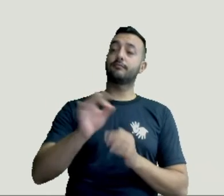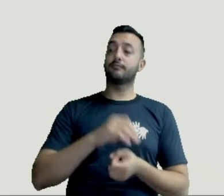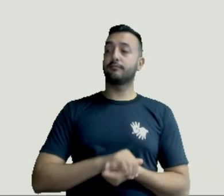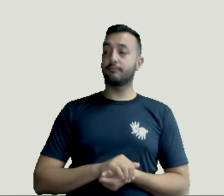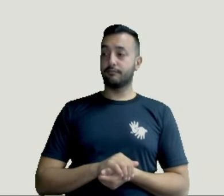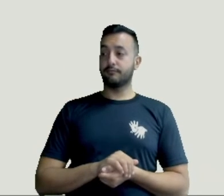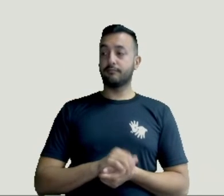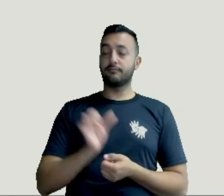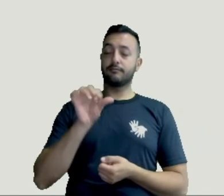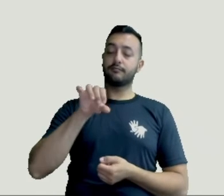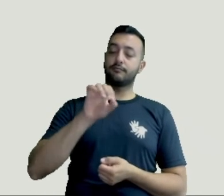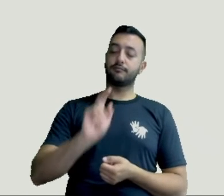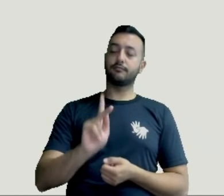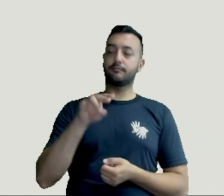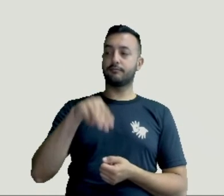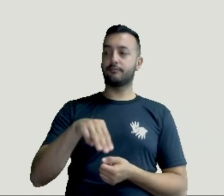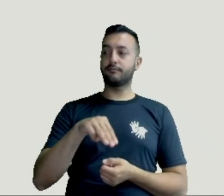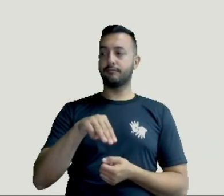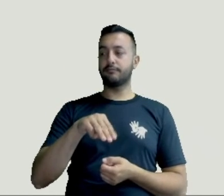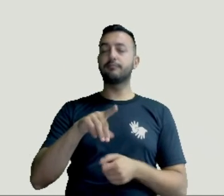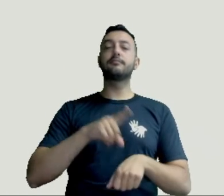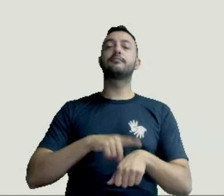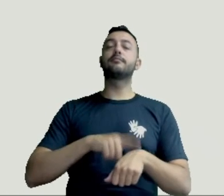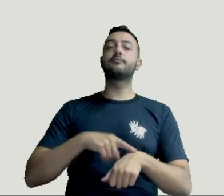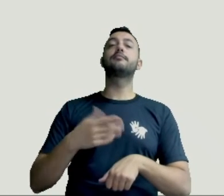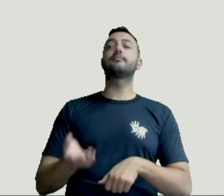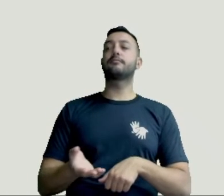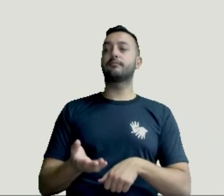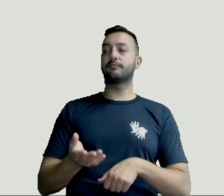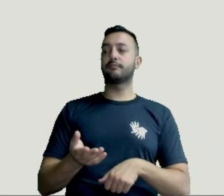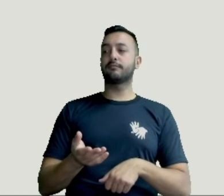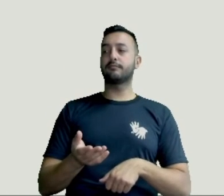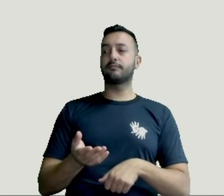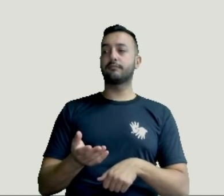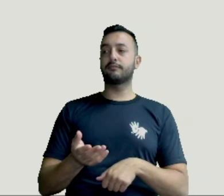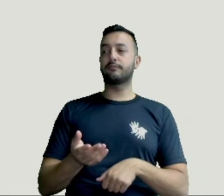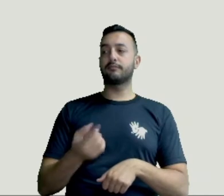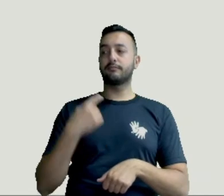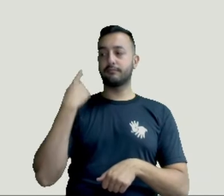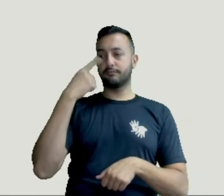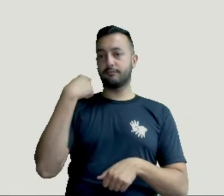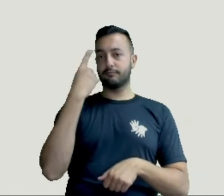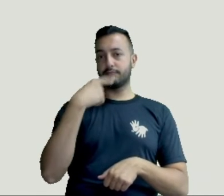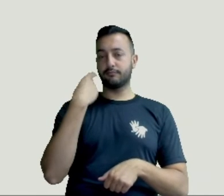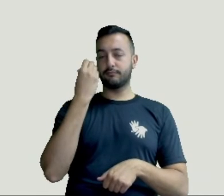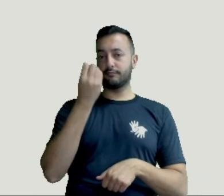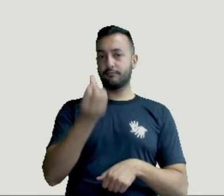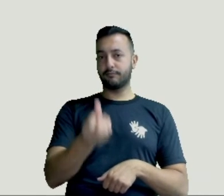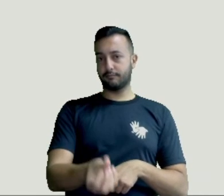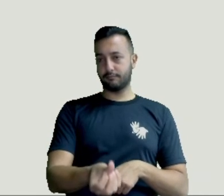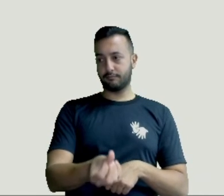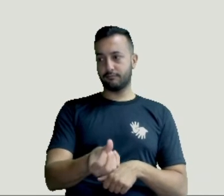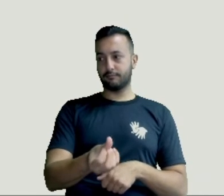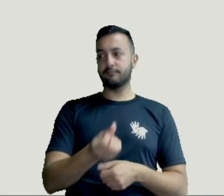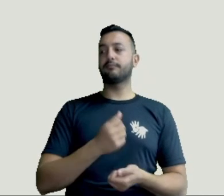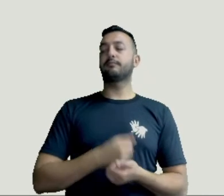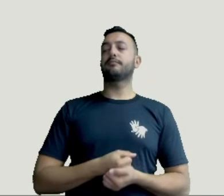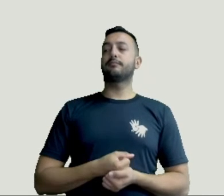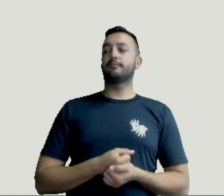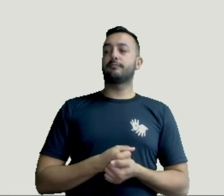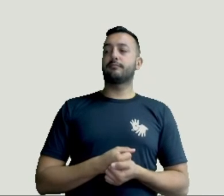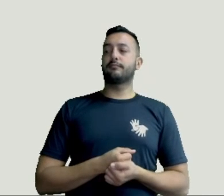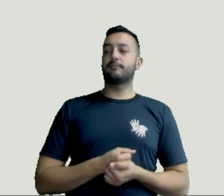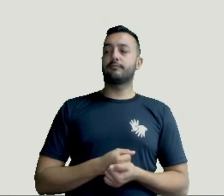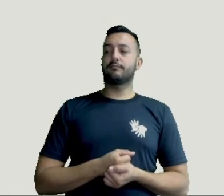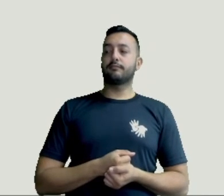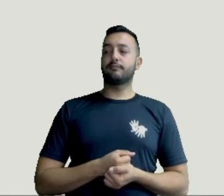tá? 90 km por hora. E qual é o tempo? O tempo é 6 horas, tá